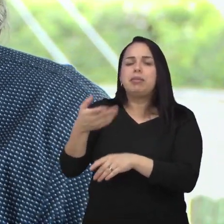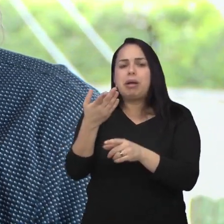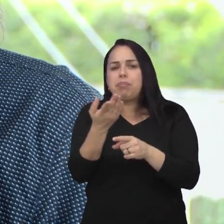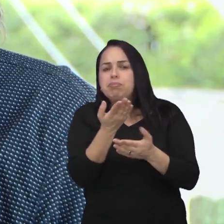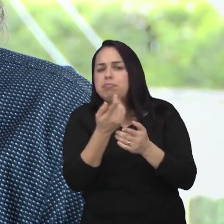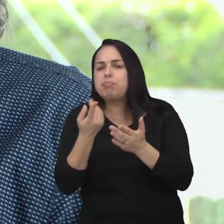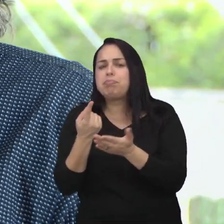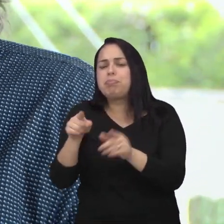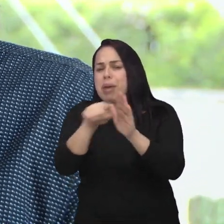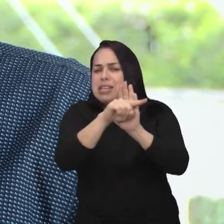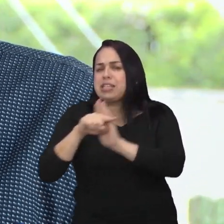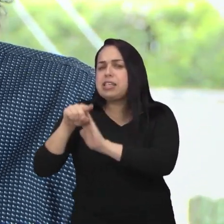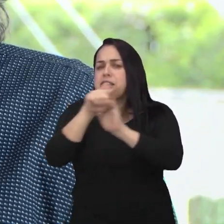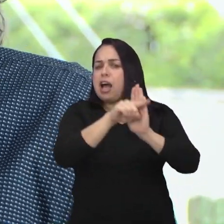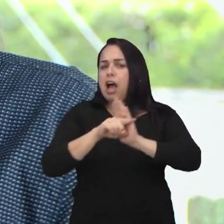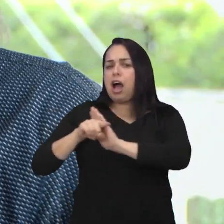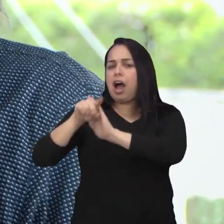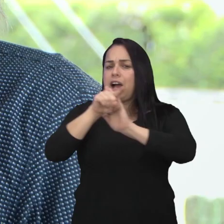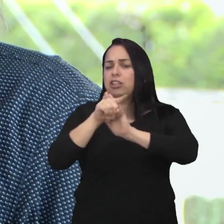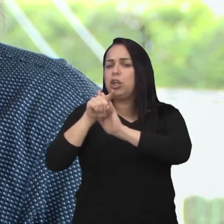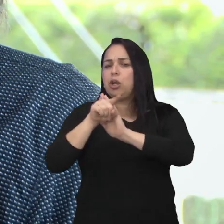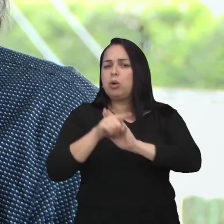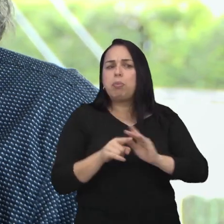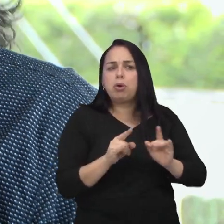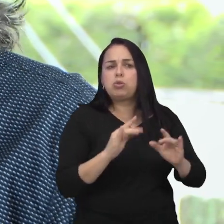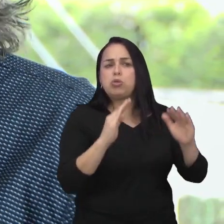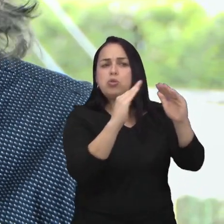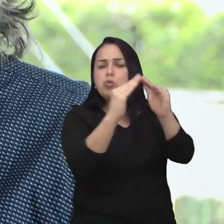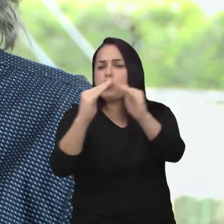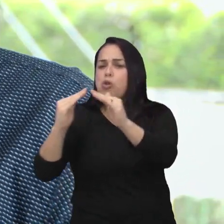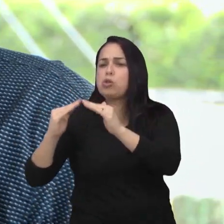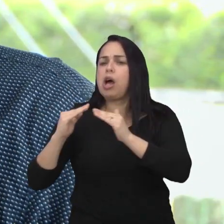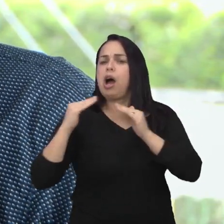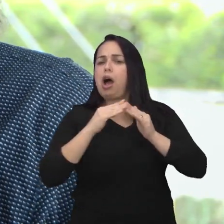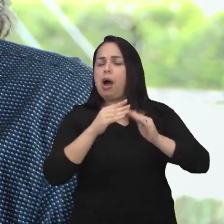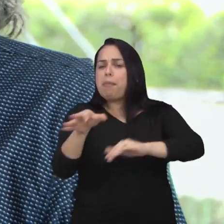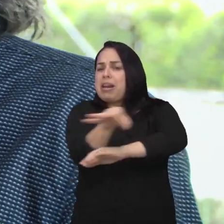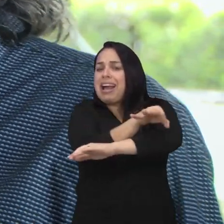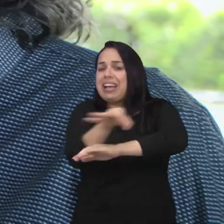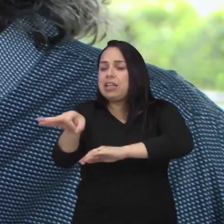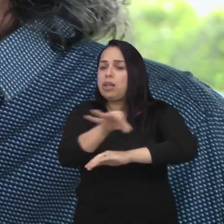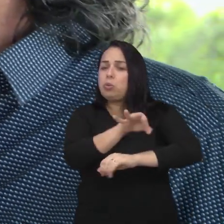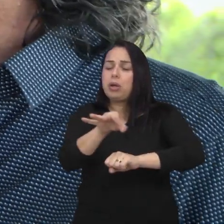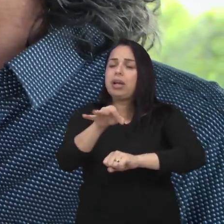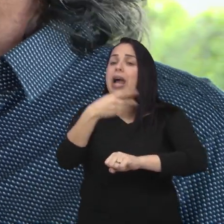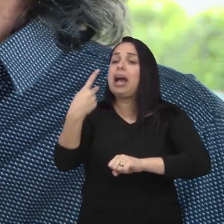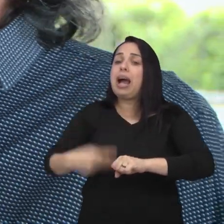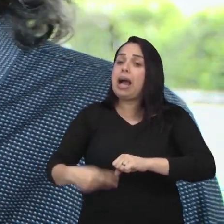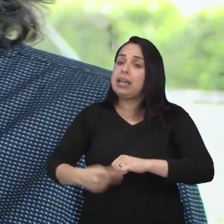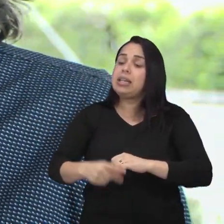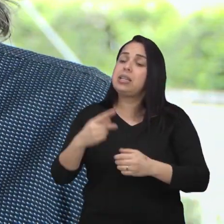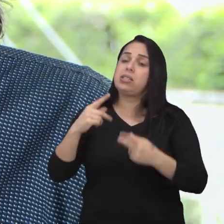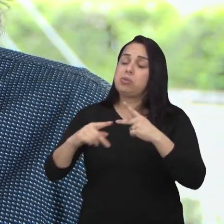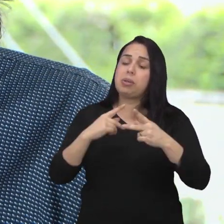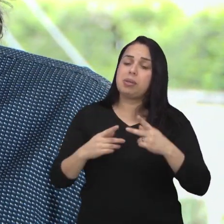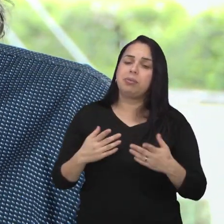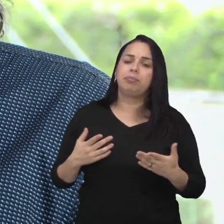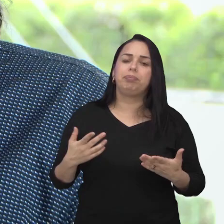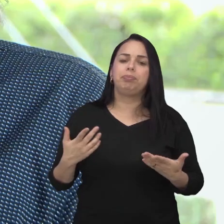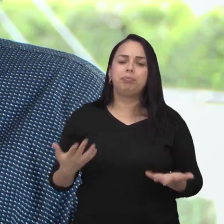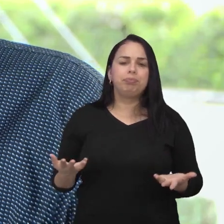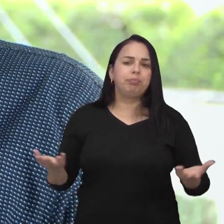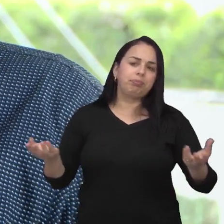sobre a arquitetura da cidade. Na verdade, eu aprendi com os joseenses o que tinha aqui. E